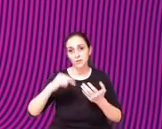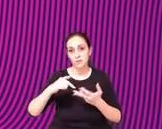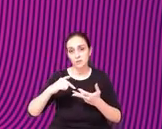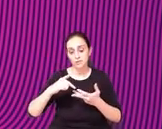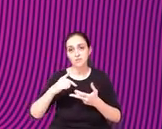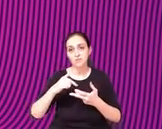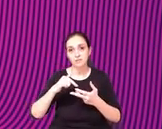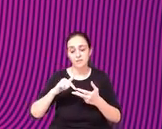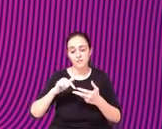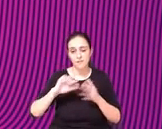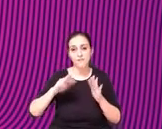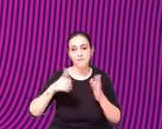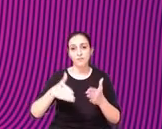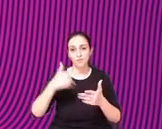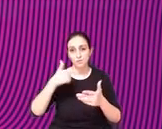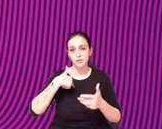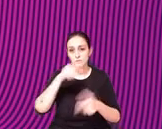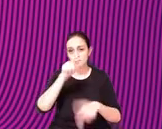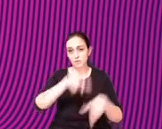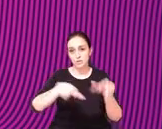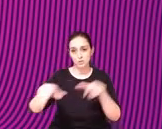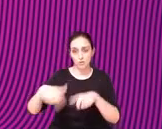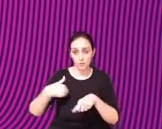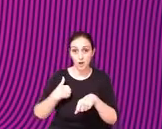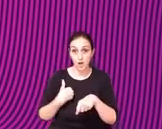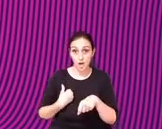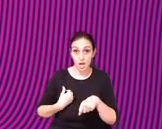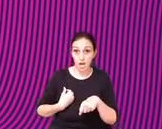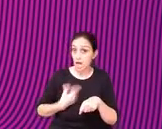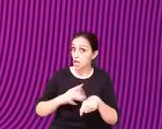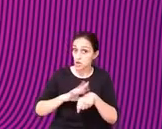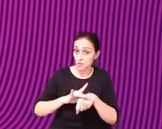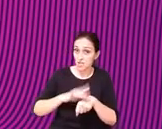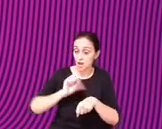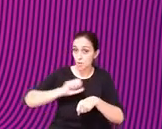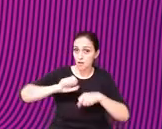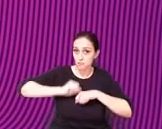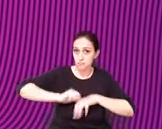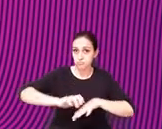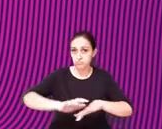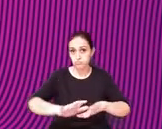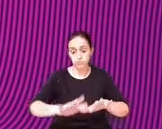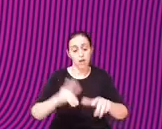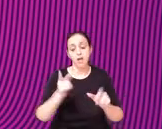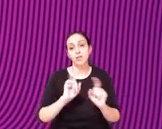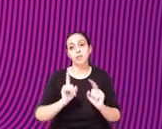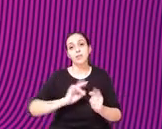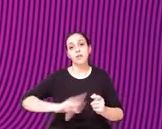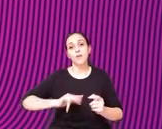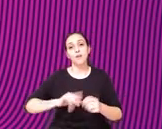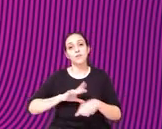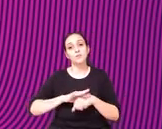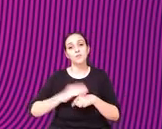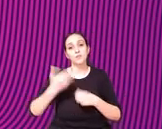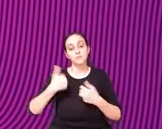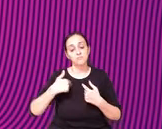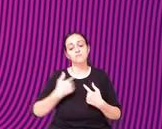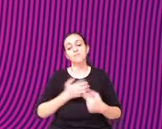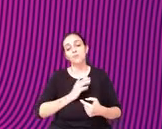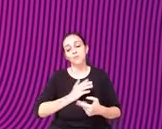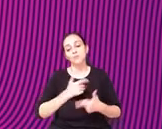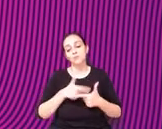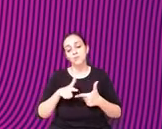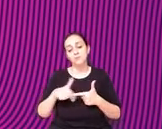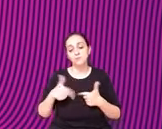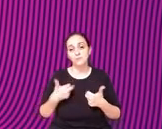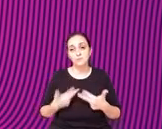que sabemos que as pessoas que vivem com doenças não transmissíveis, com as chamadas NCDs, ou doenças que no